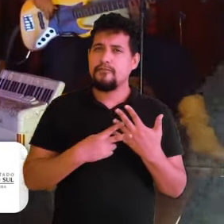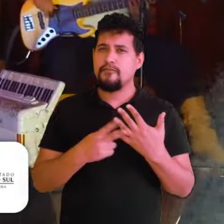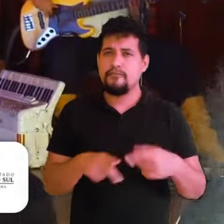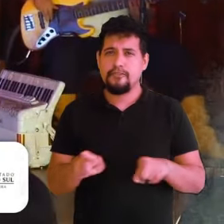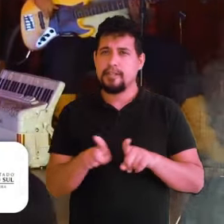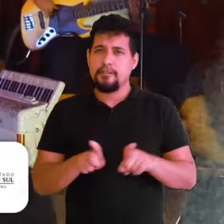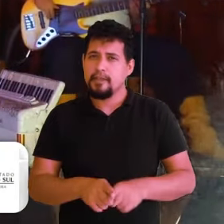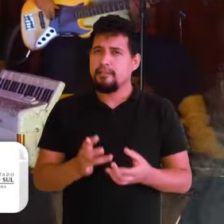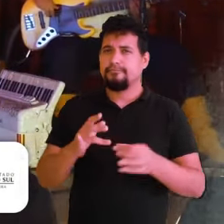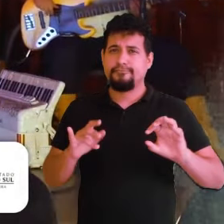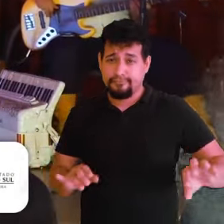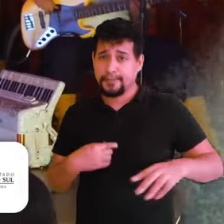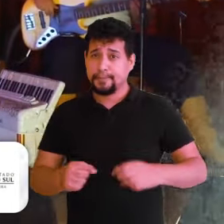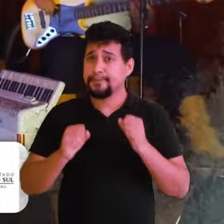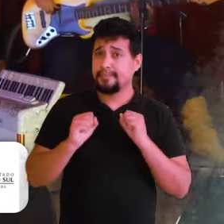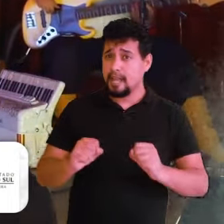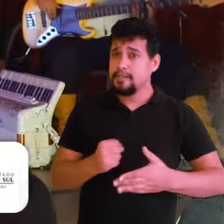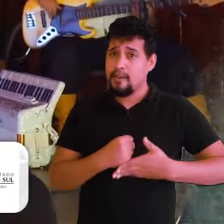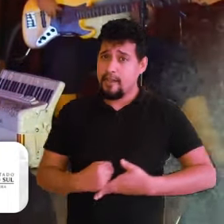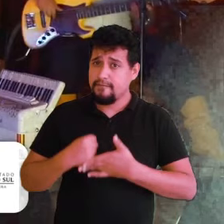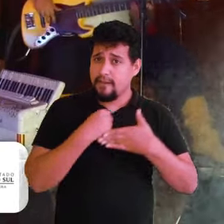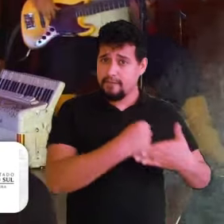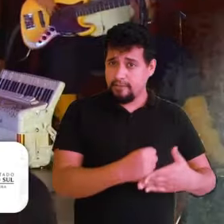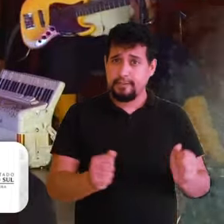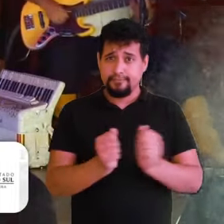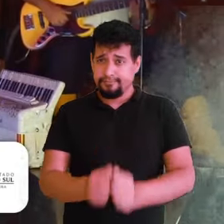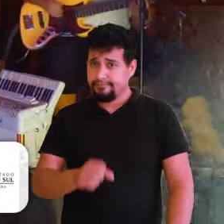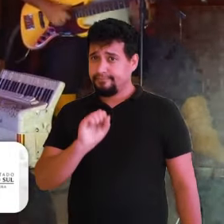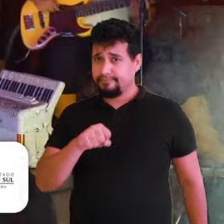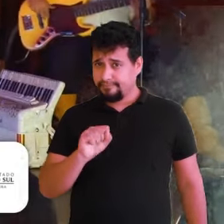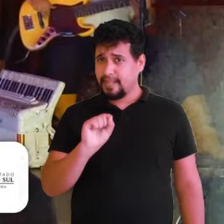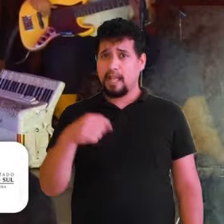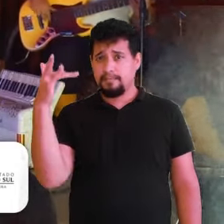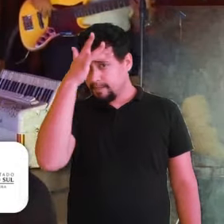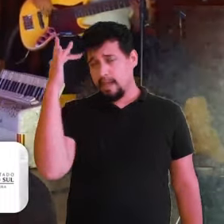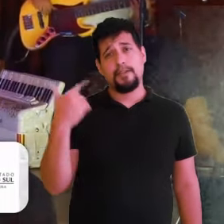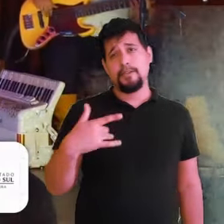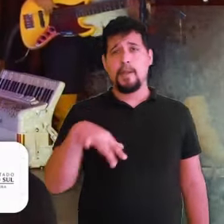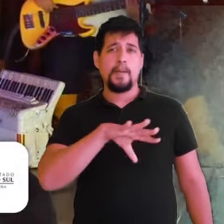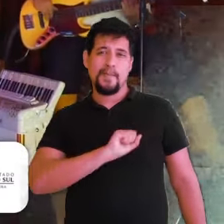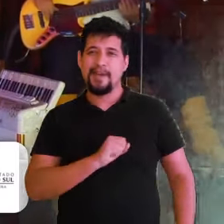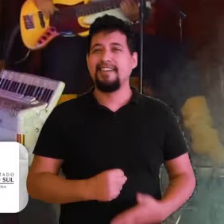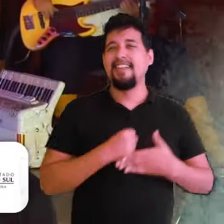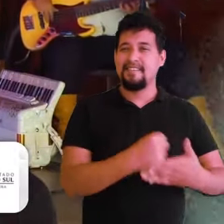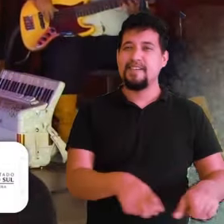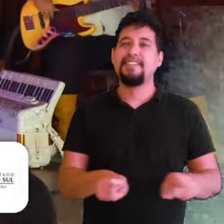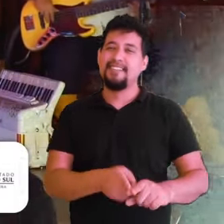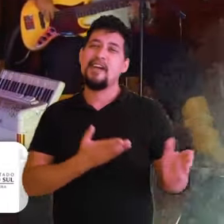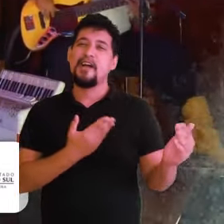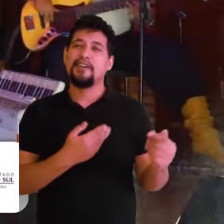eu levava comigo as mal amadas. Levava as adolescentes com todo encanto e